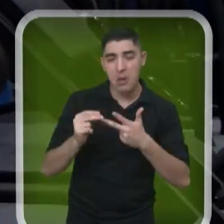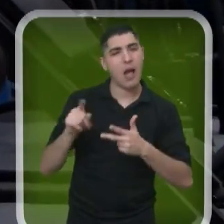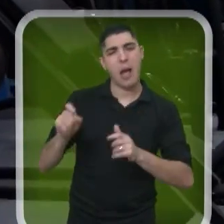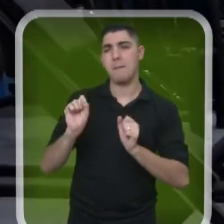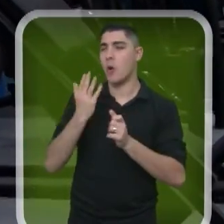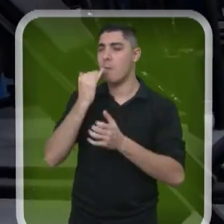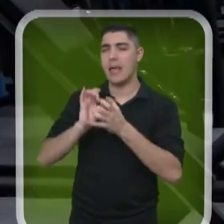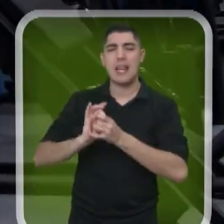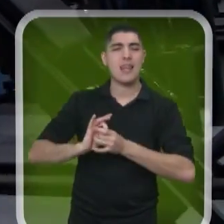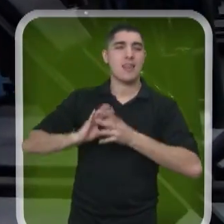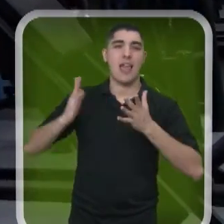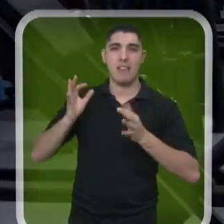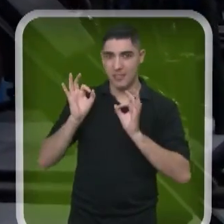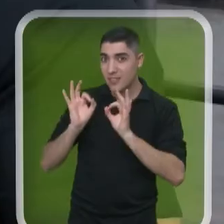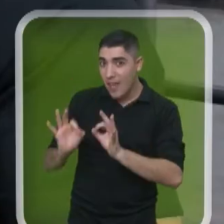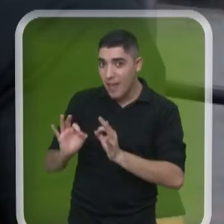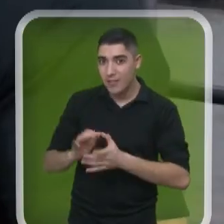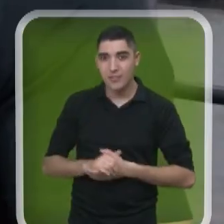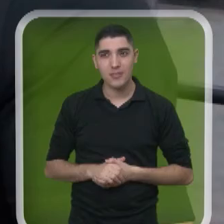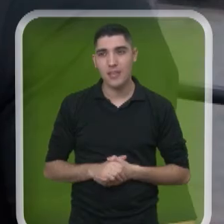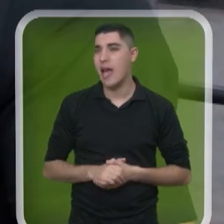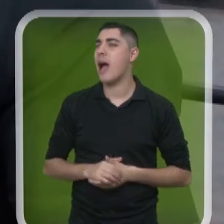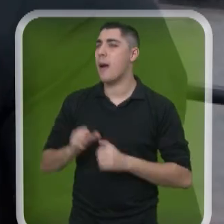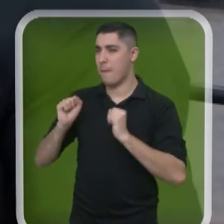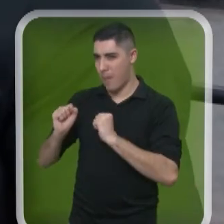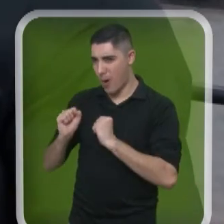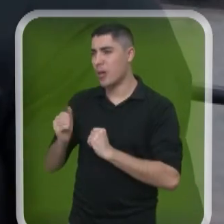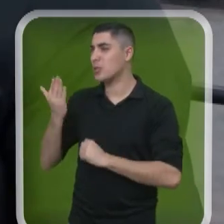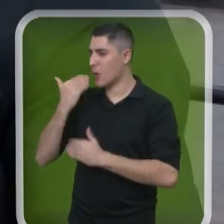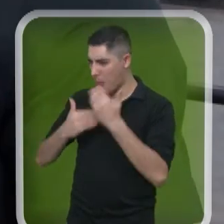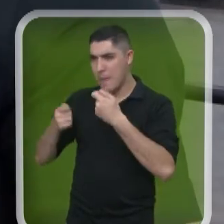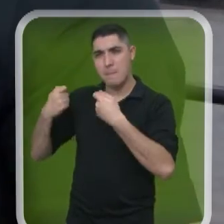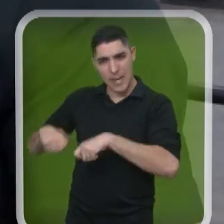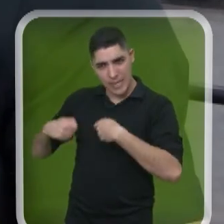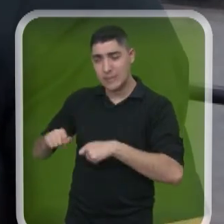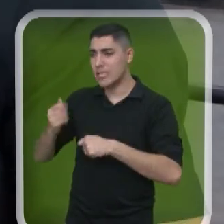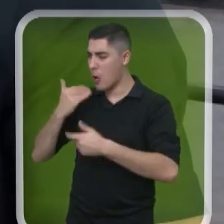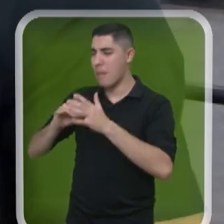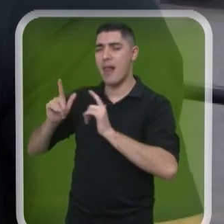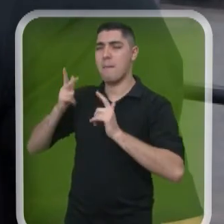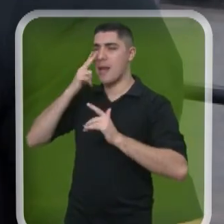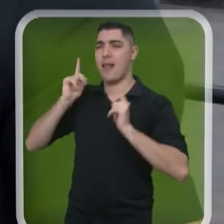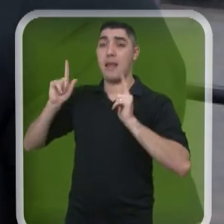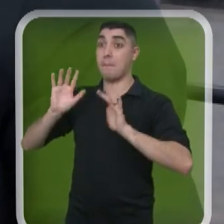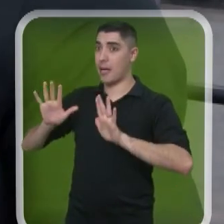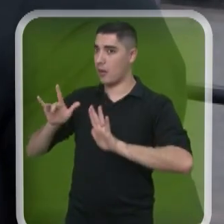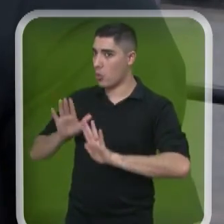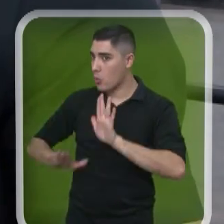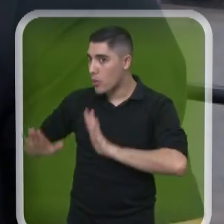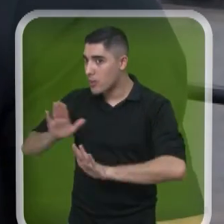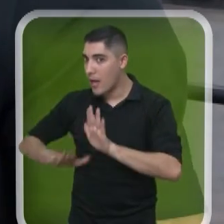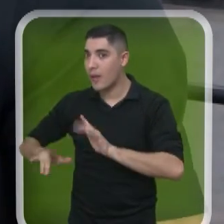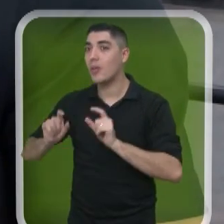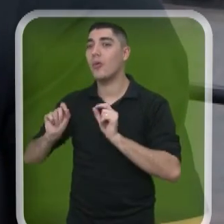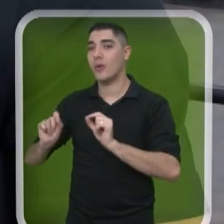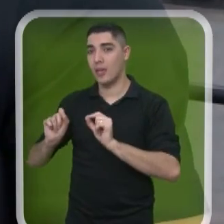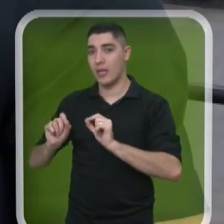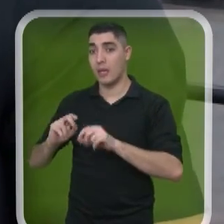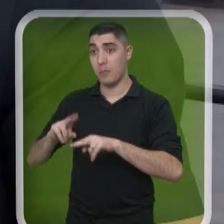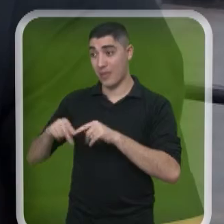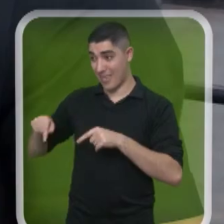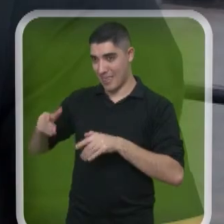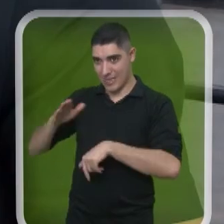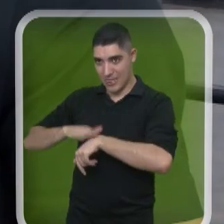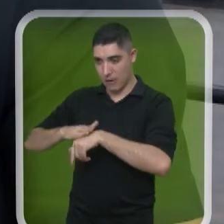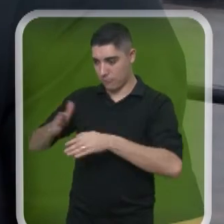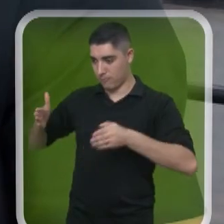e comemorar um pouco, certo, coach? Pode comemorar, pode e deve comemorar. Porém, a gente tem que tomar cuidado porque nesse período